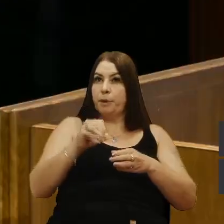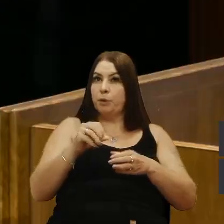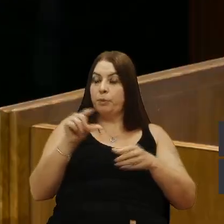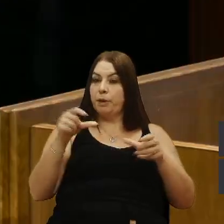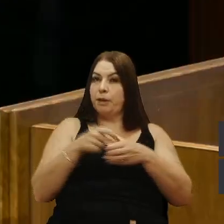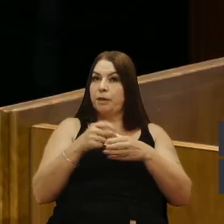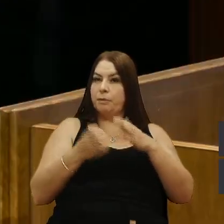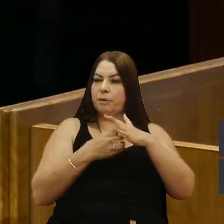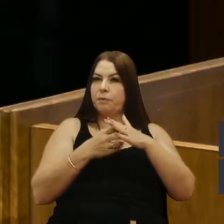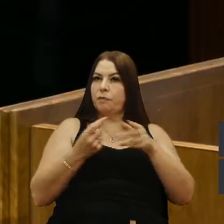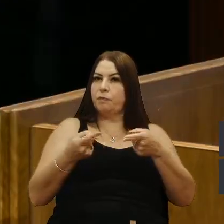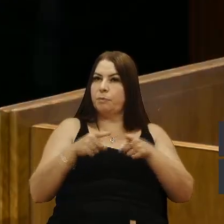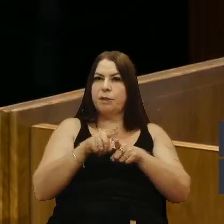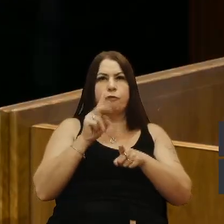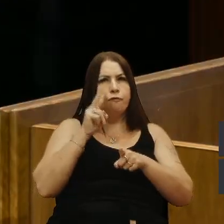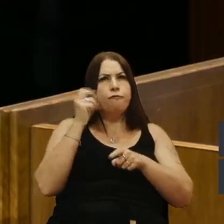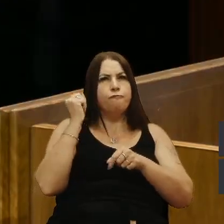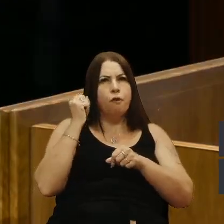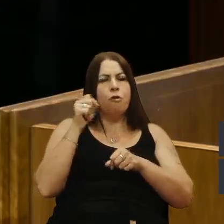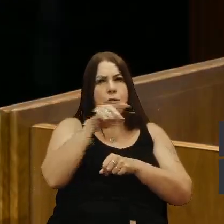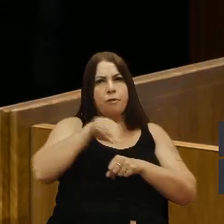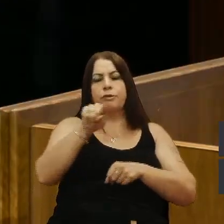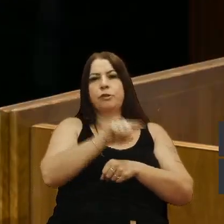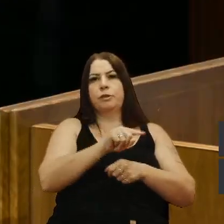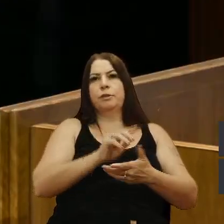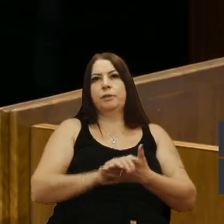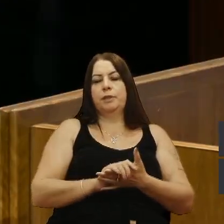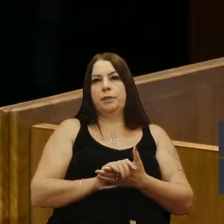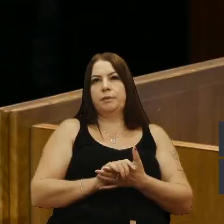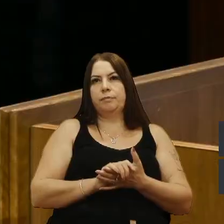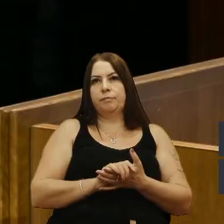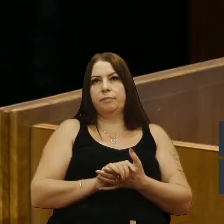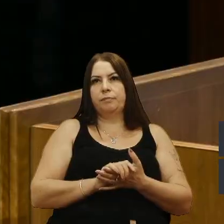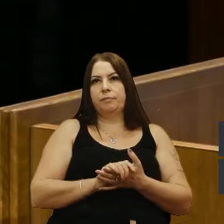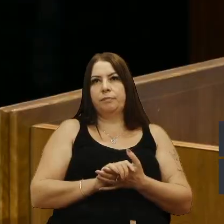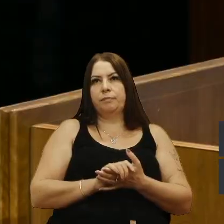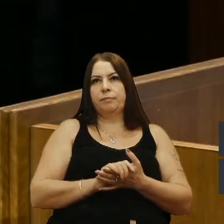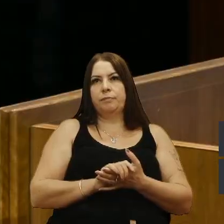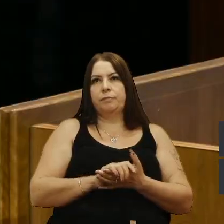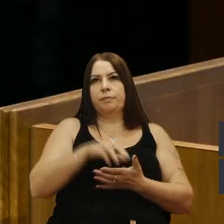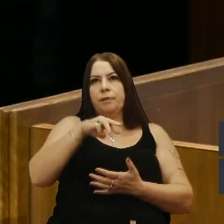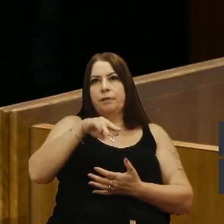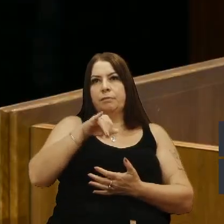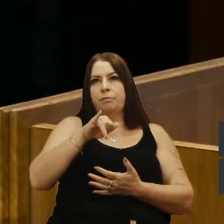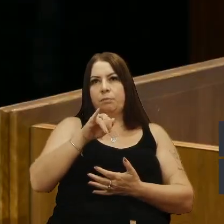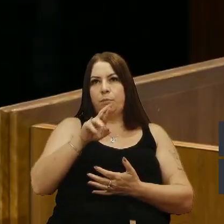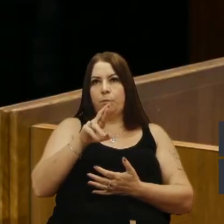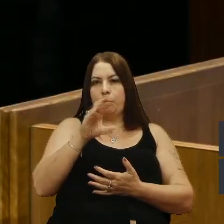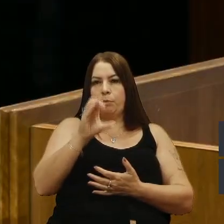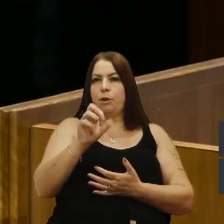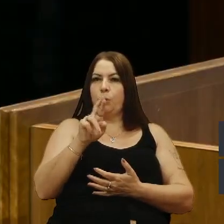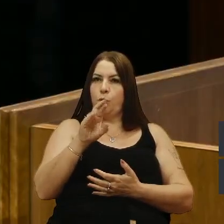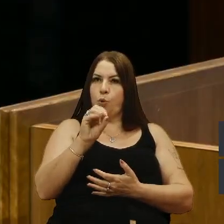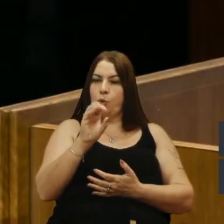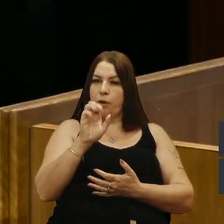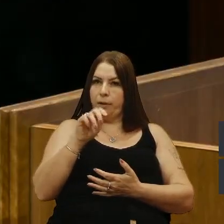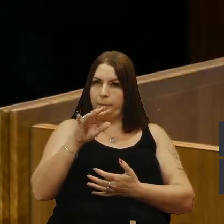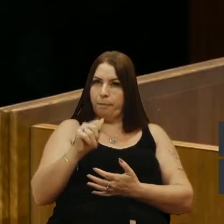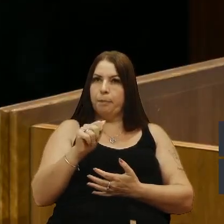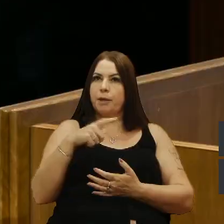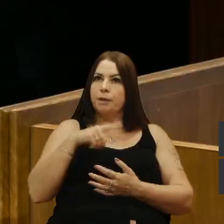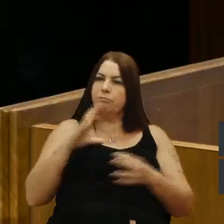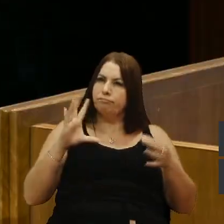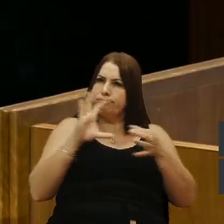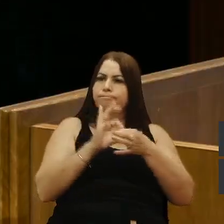uma parceria muito forte, muito profícua com a Microempa, que ela tem essa